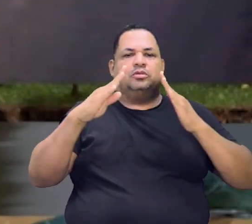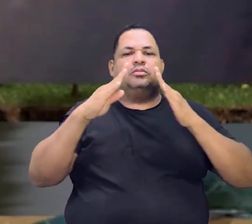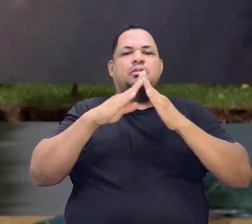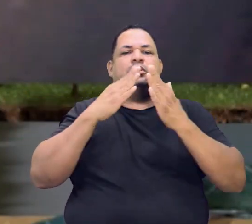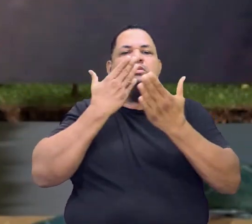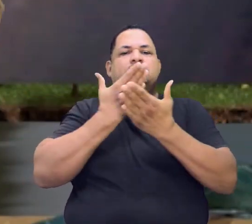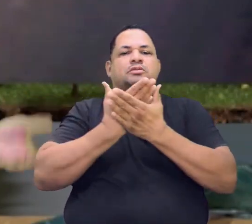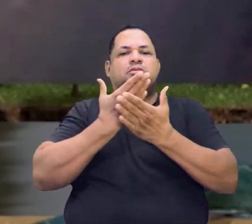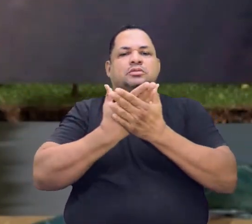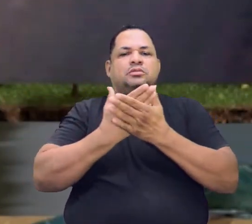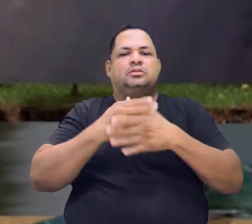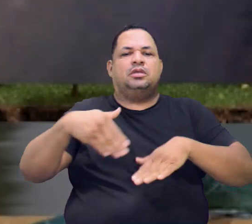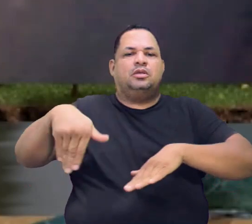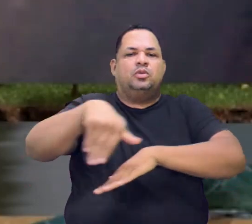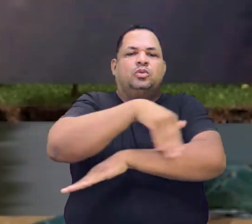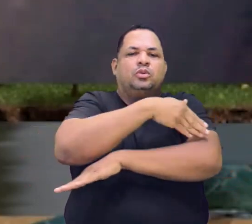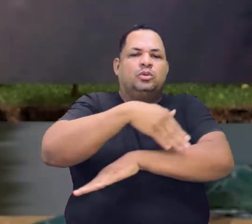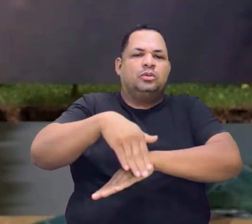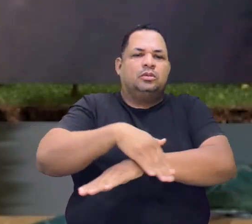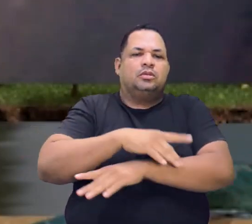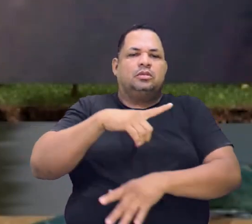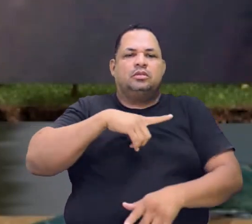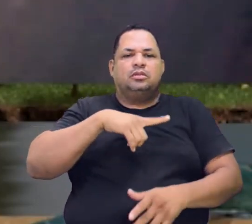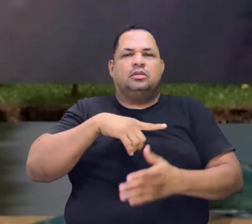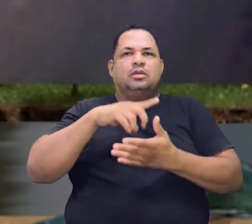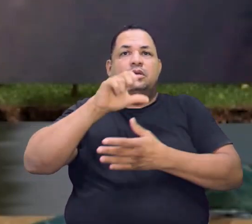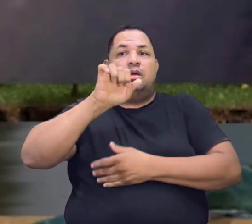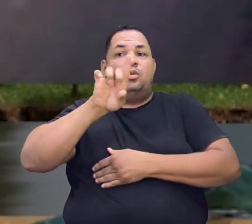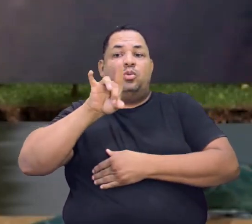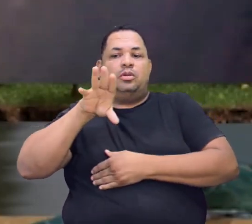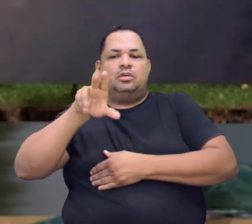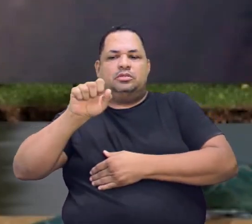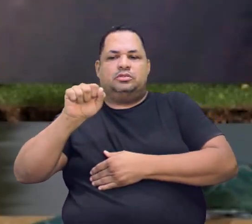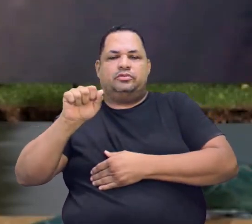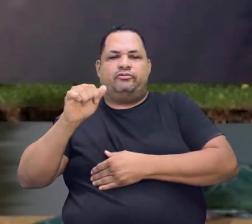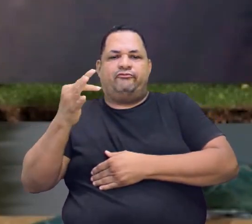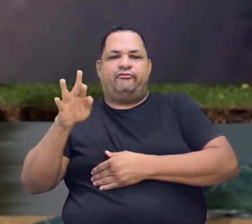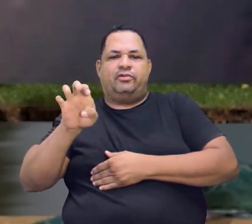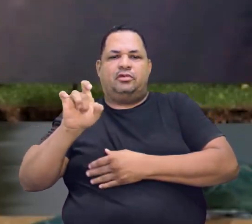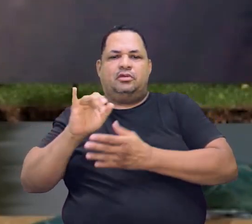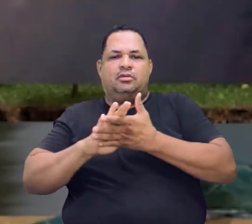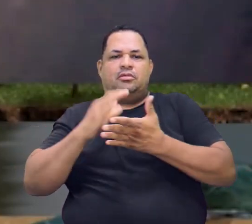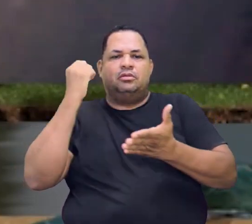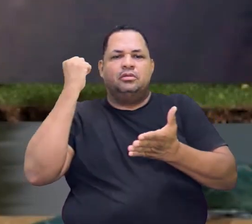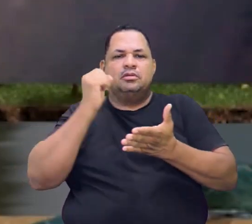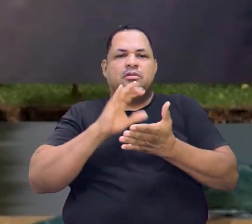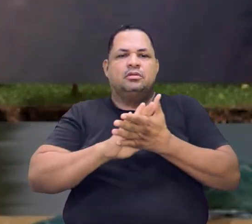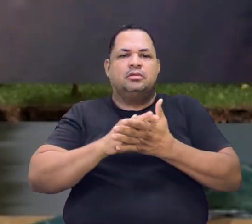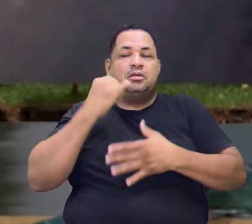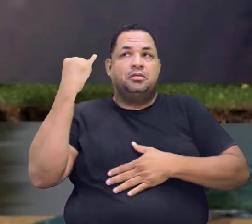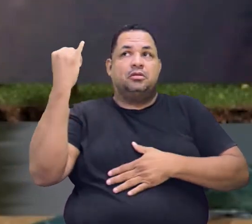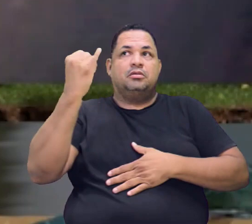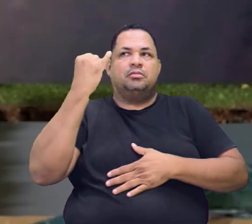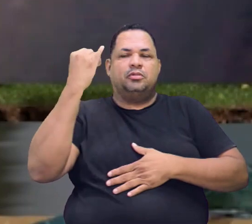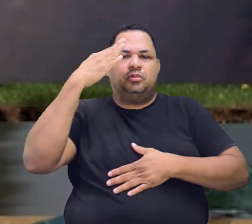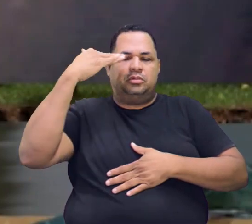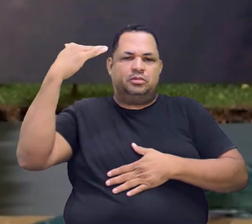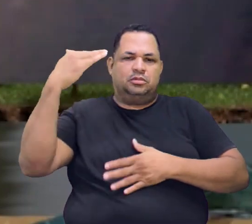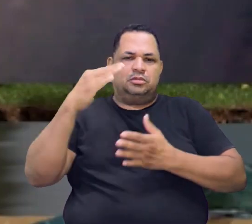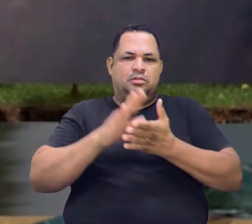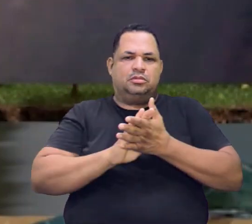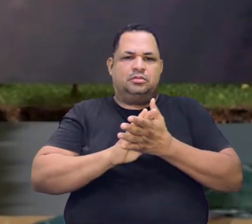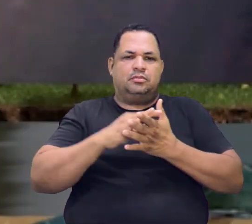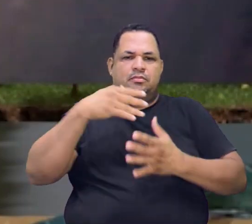Aloísio Ferreira, tem a rua Aloísio Ferreira. Então, Aloísio Ferreira ele vai ser um marco na nossa história. Aloísio